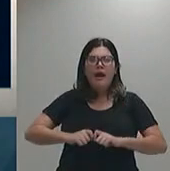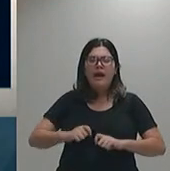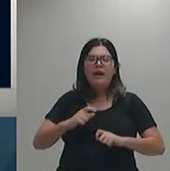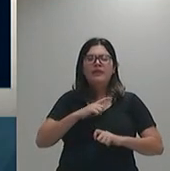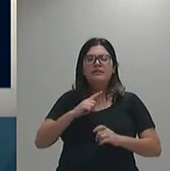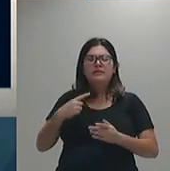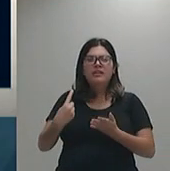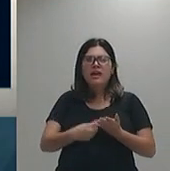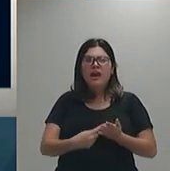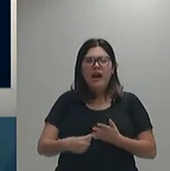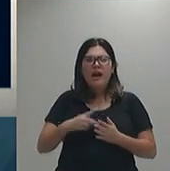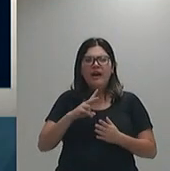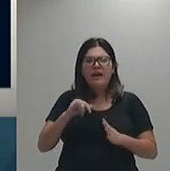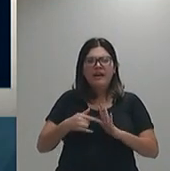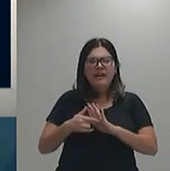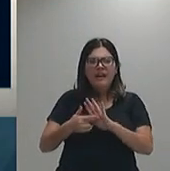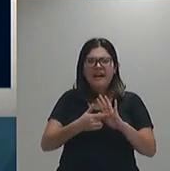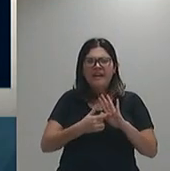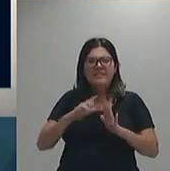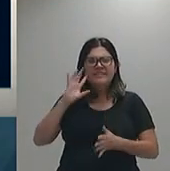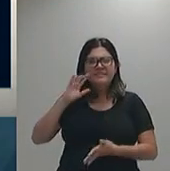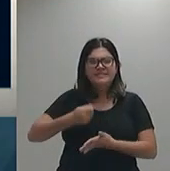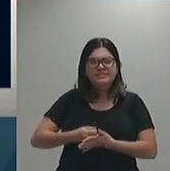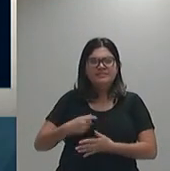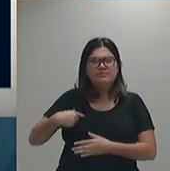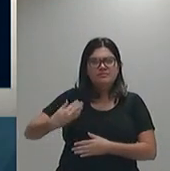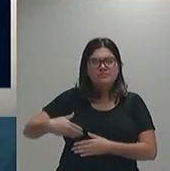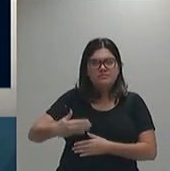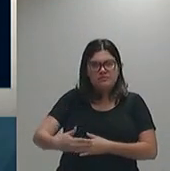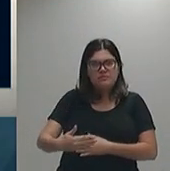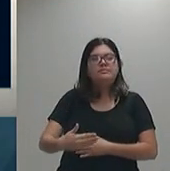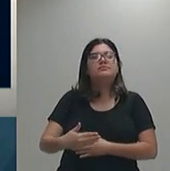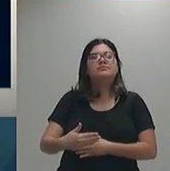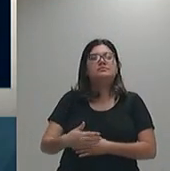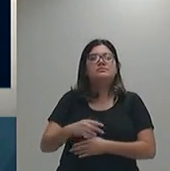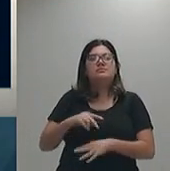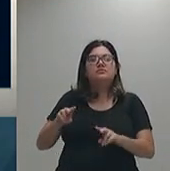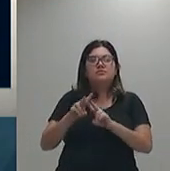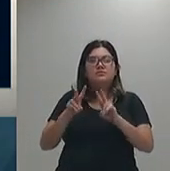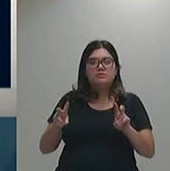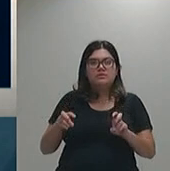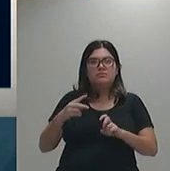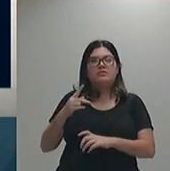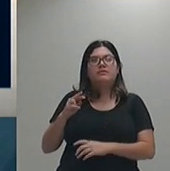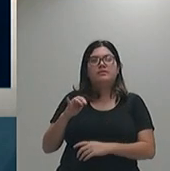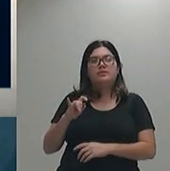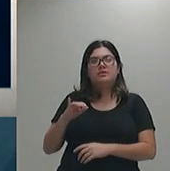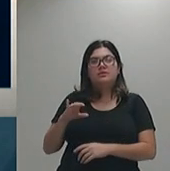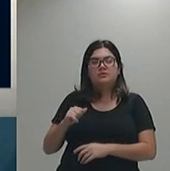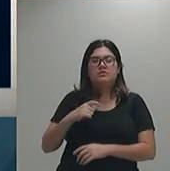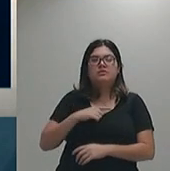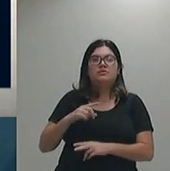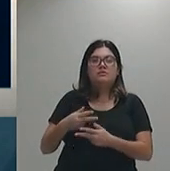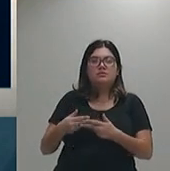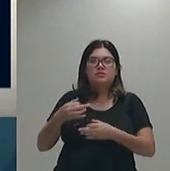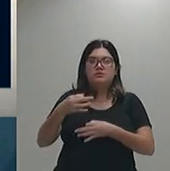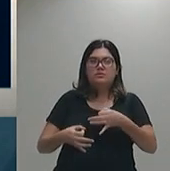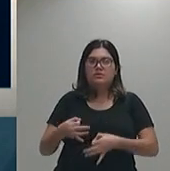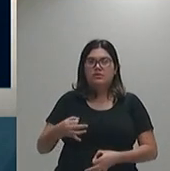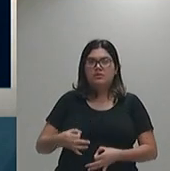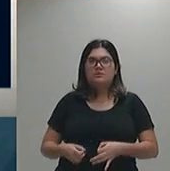será demonstrado as decisões posteriores à esta relativas a prevalência dos efeitos da coisa julgada da decisão a ser proferida